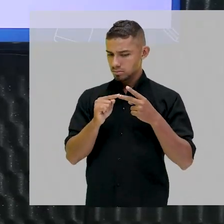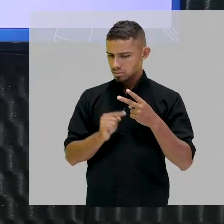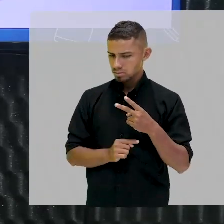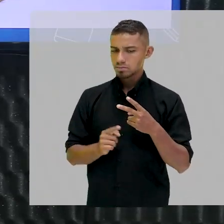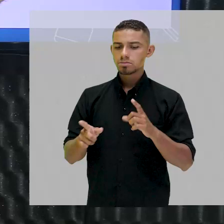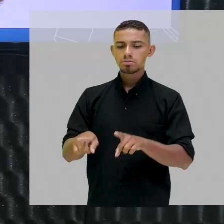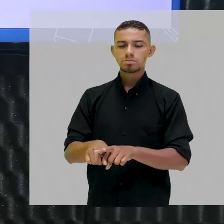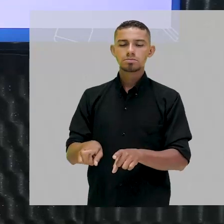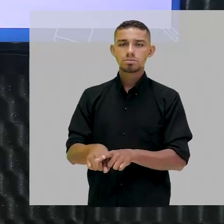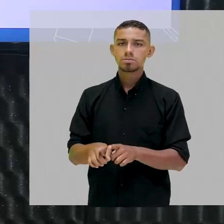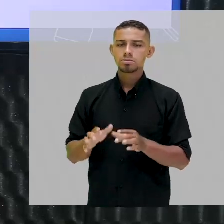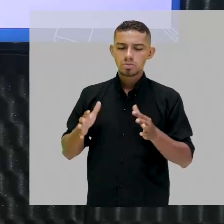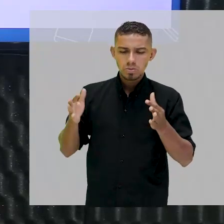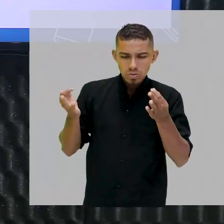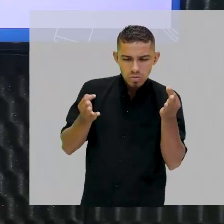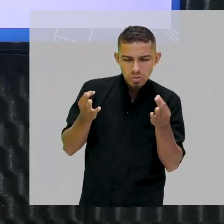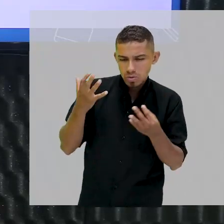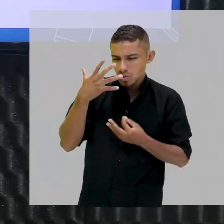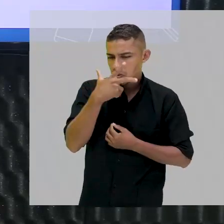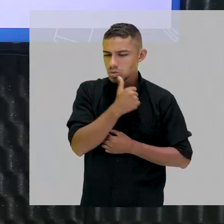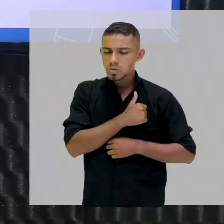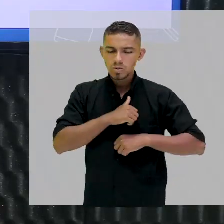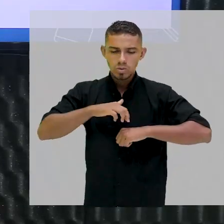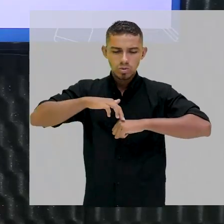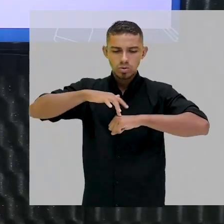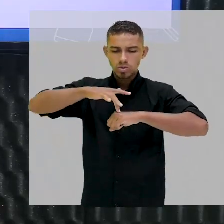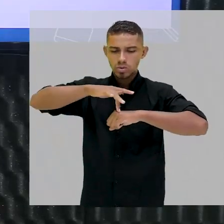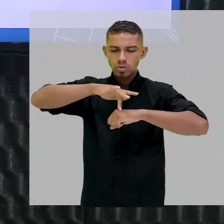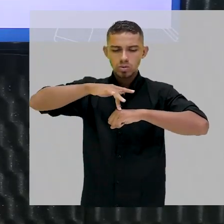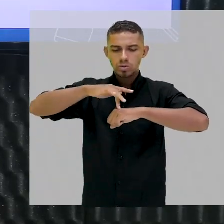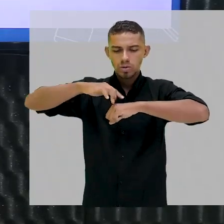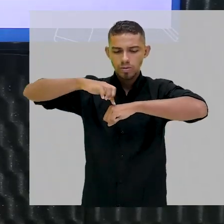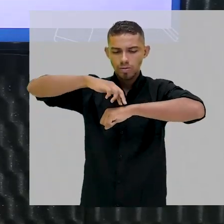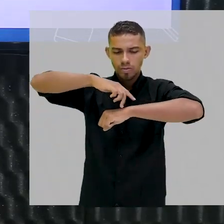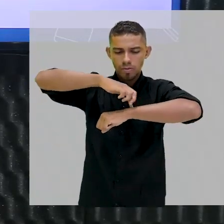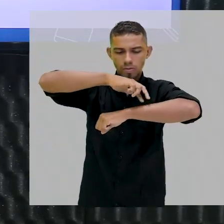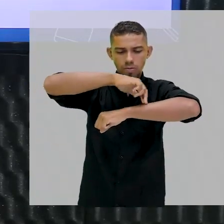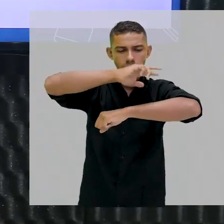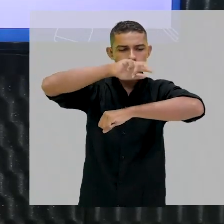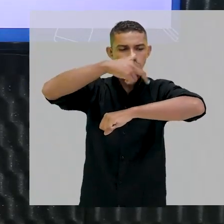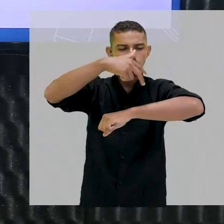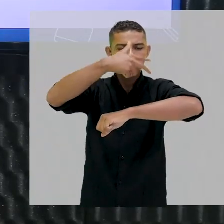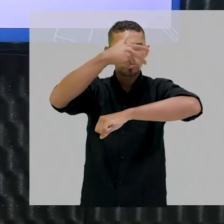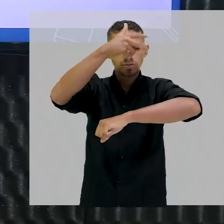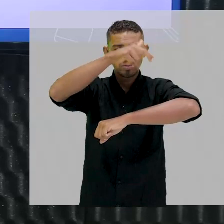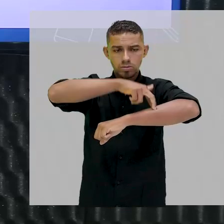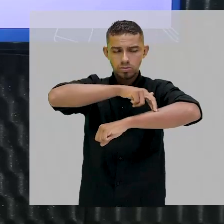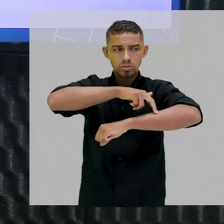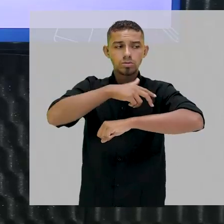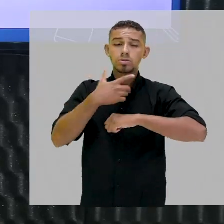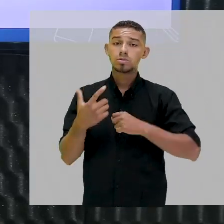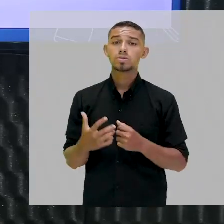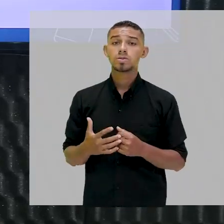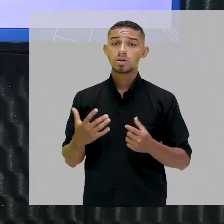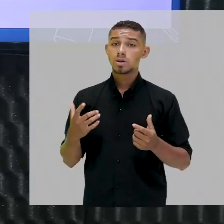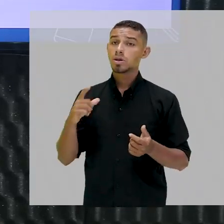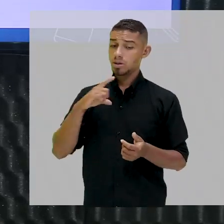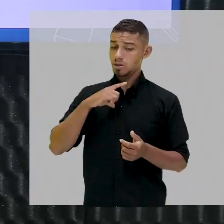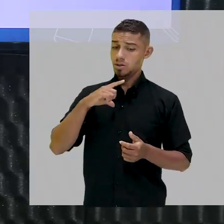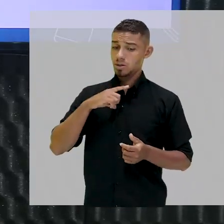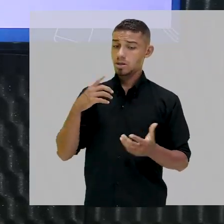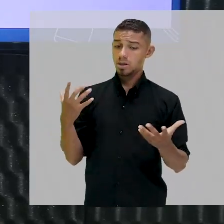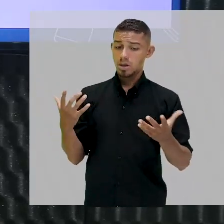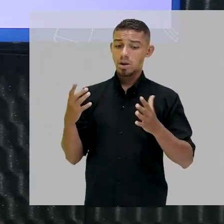leva em consideração essa dimensão estética. Existem vários movimentos ali que são executados. Então, também pode